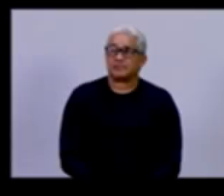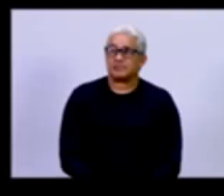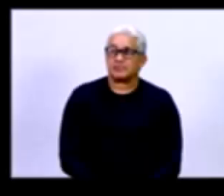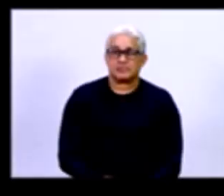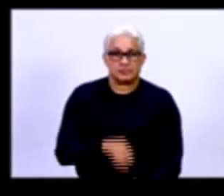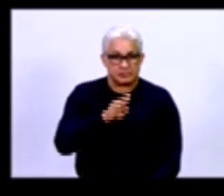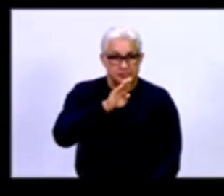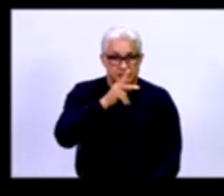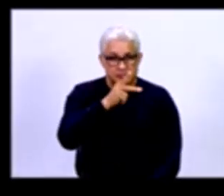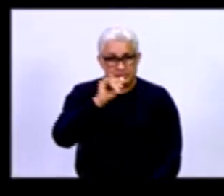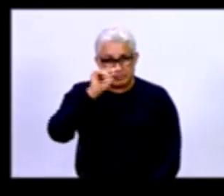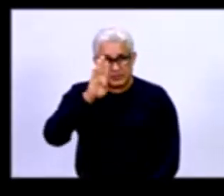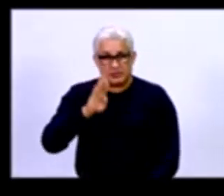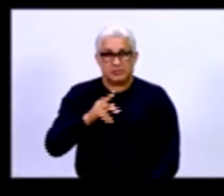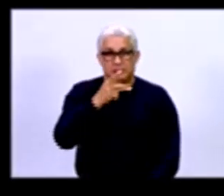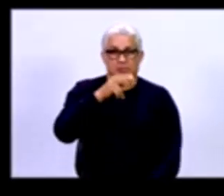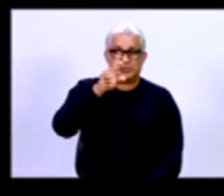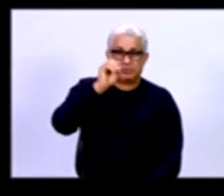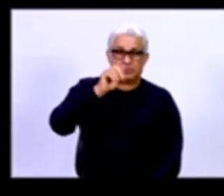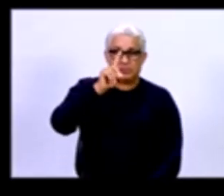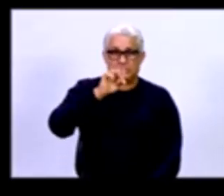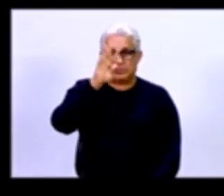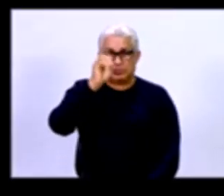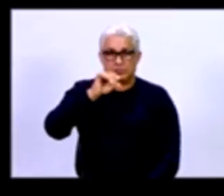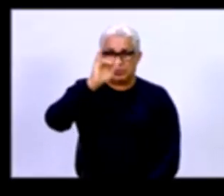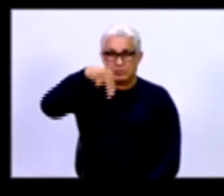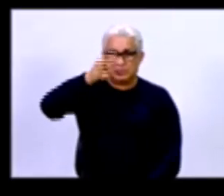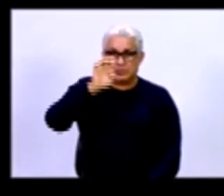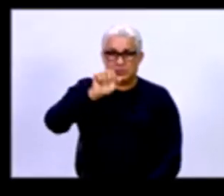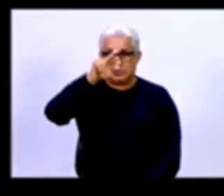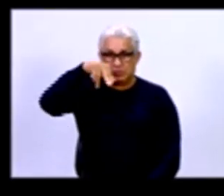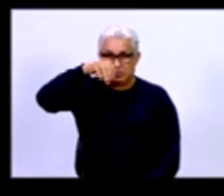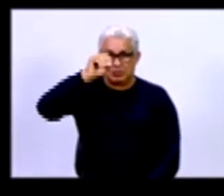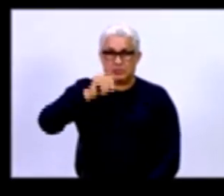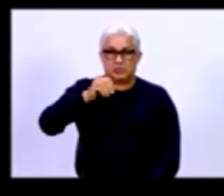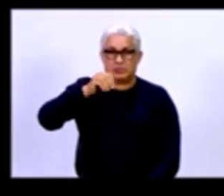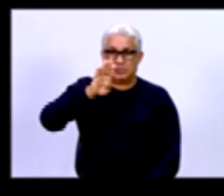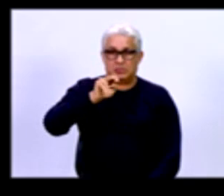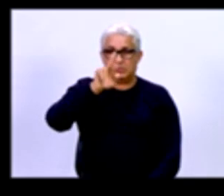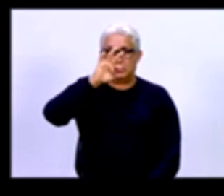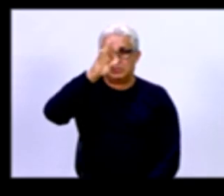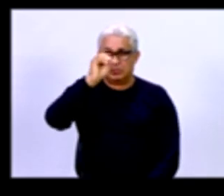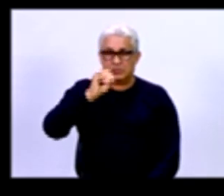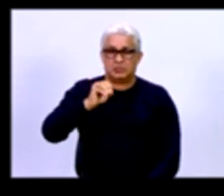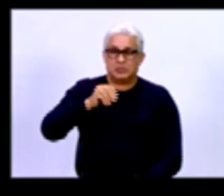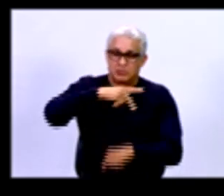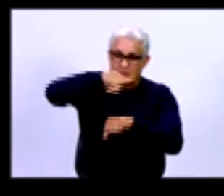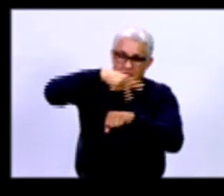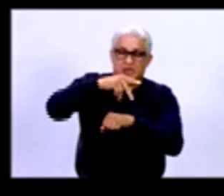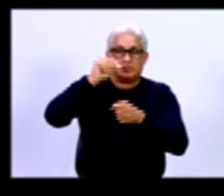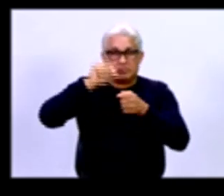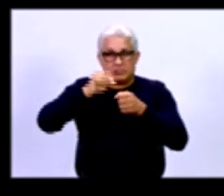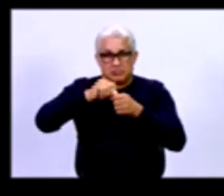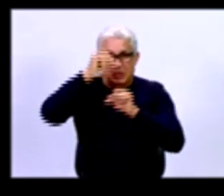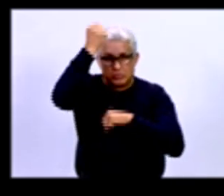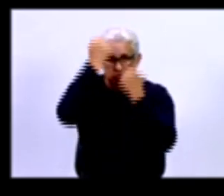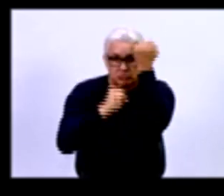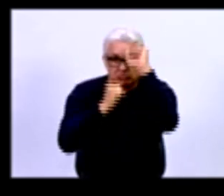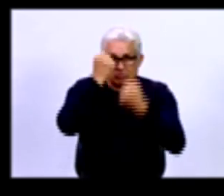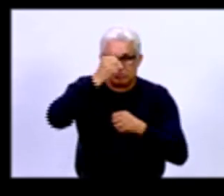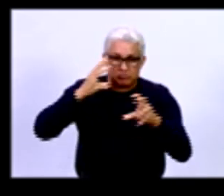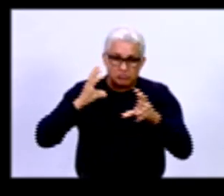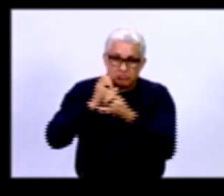PIB é o Produto Interno Bruto, né? O que o país produz, o que as indústrias produzem